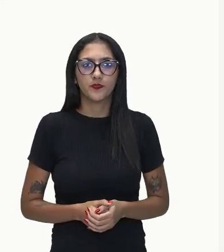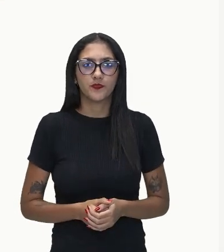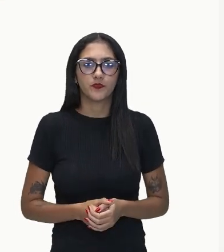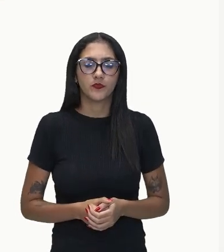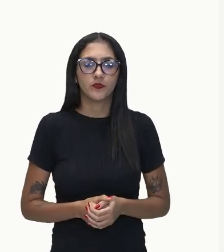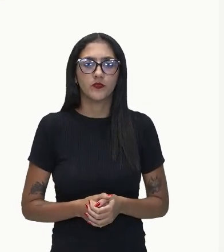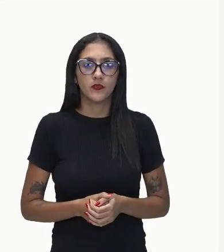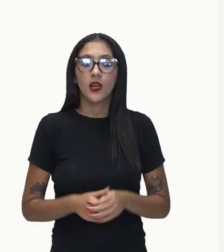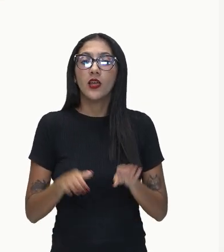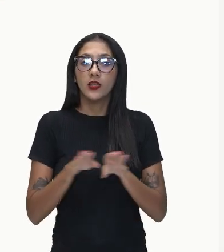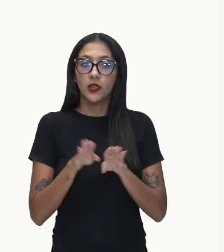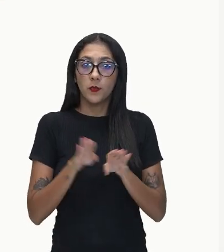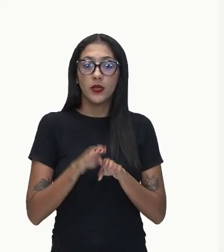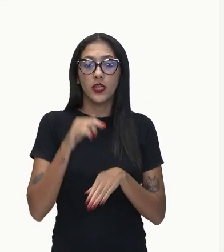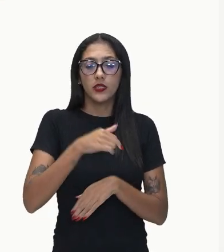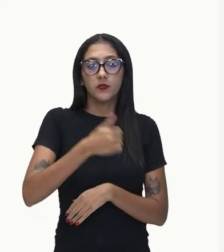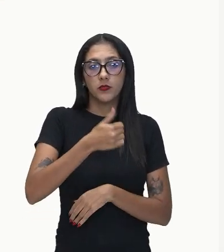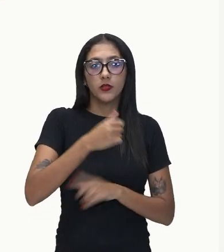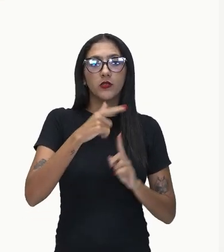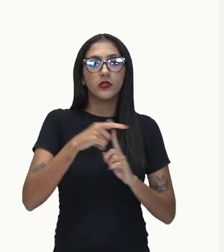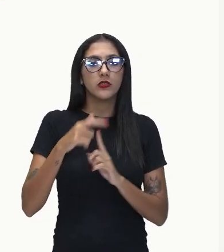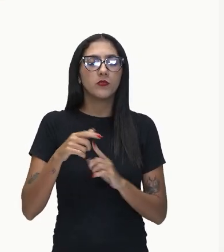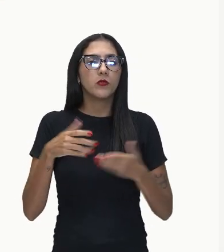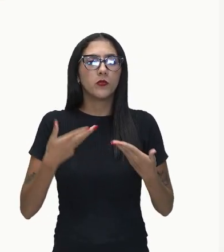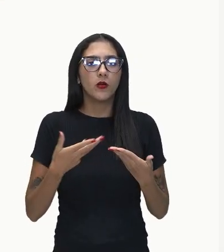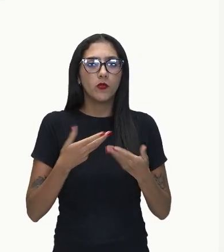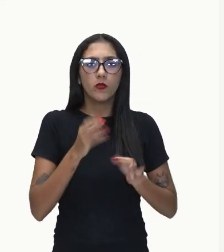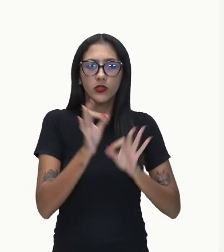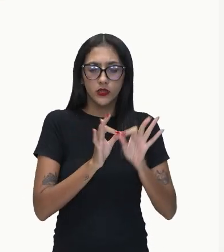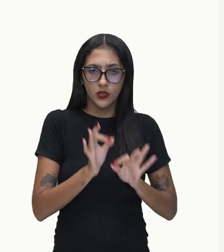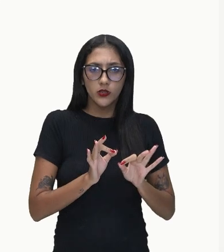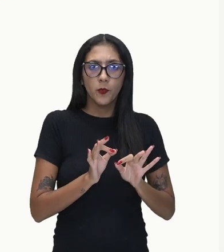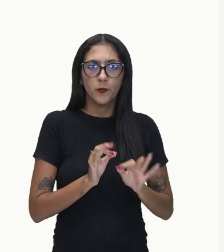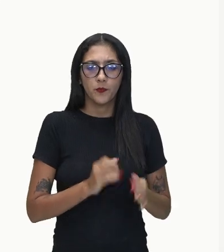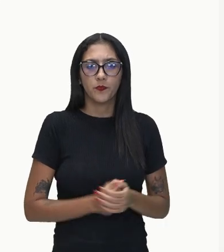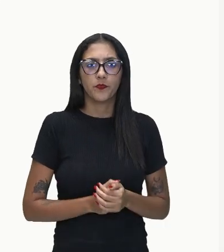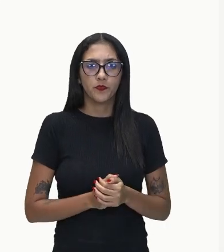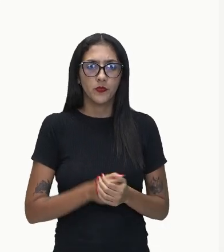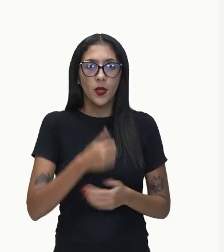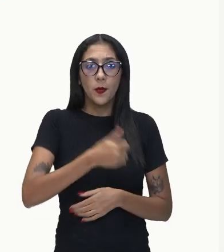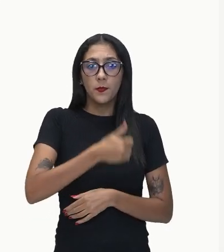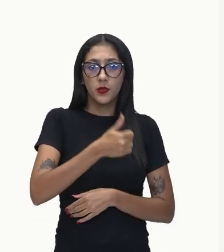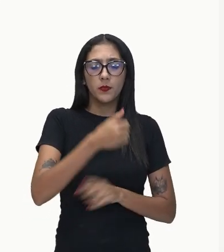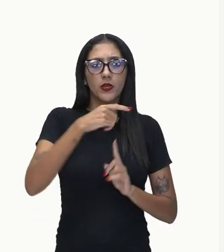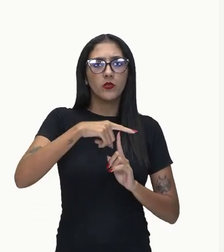ser classificadas em amina